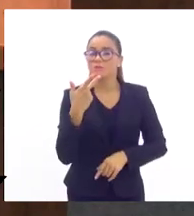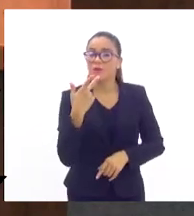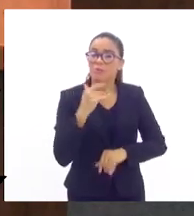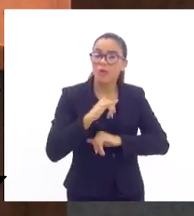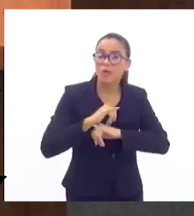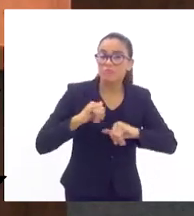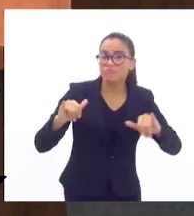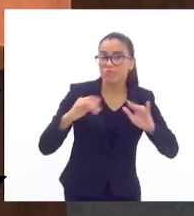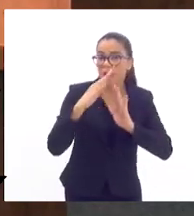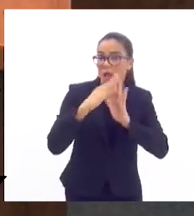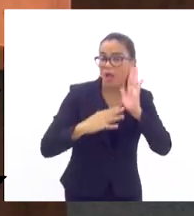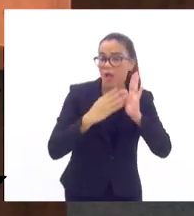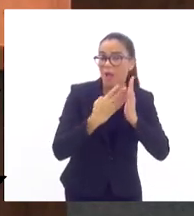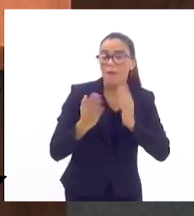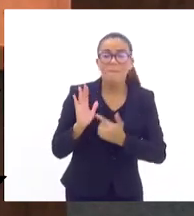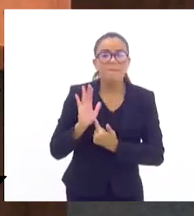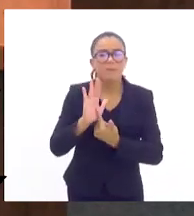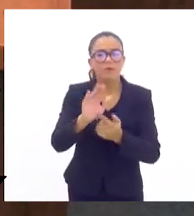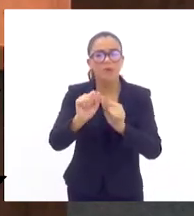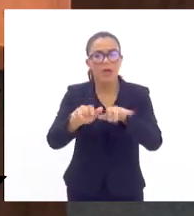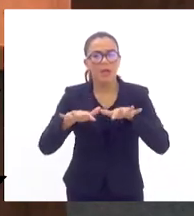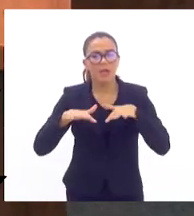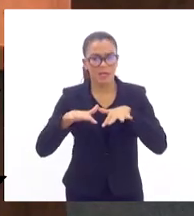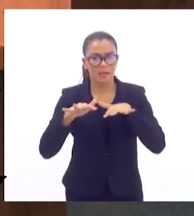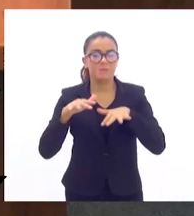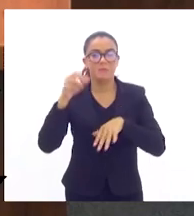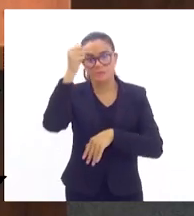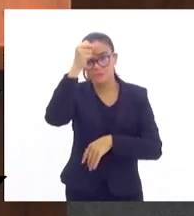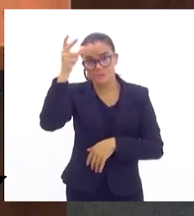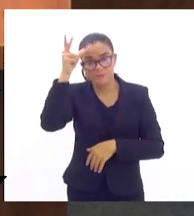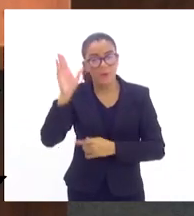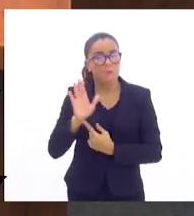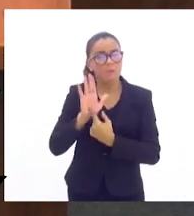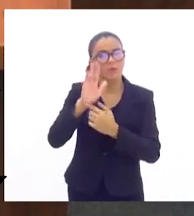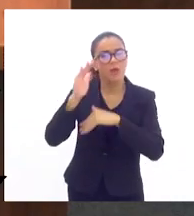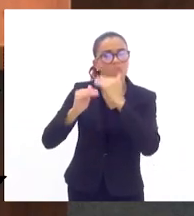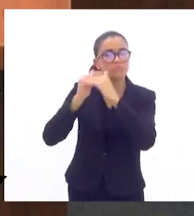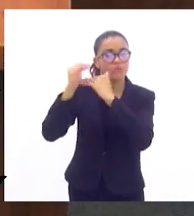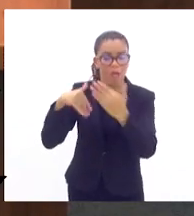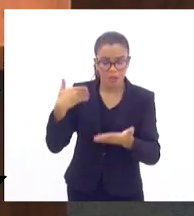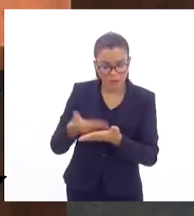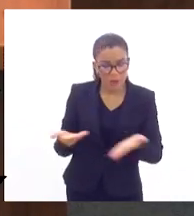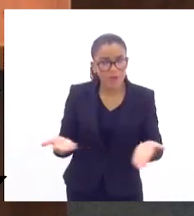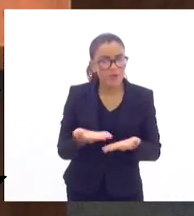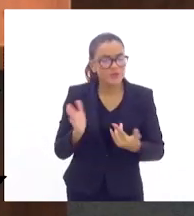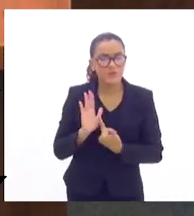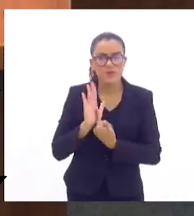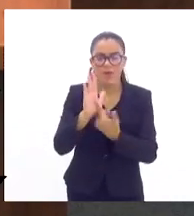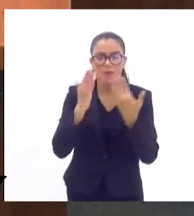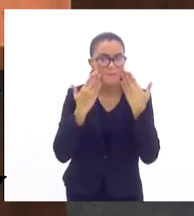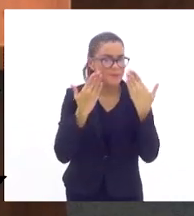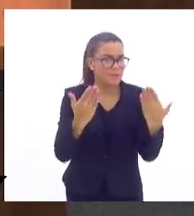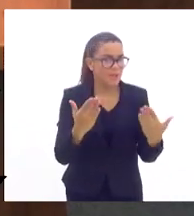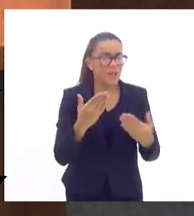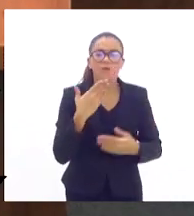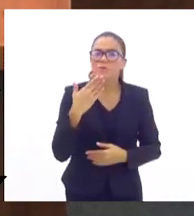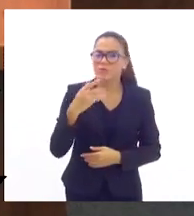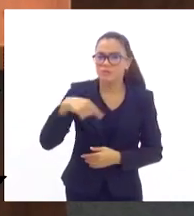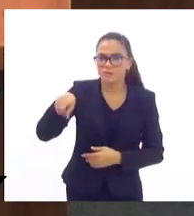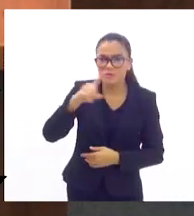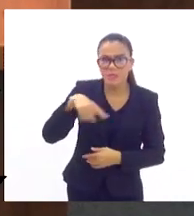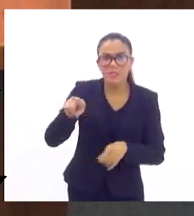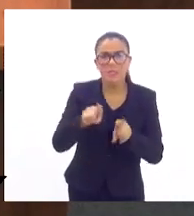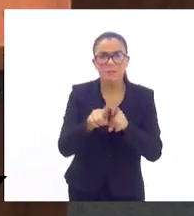fosse apresentado à Câmara Municipal para que possamos acompanhar a evolução desse plano. E até hoje não foi apresentado. Então, quero pedir a Vossas Excelências